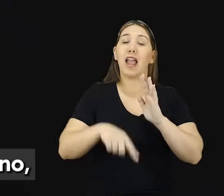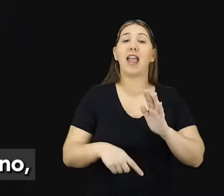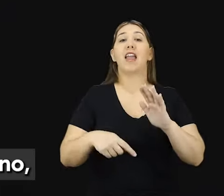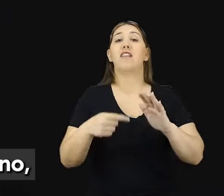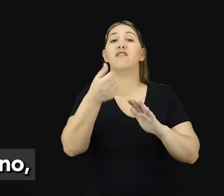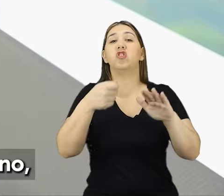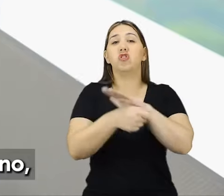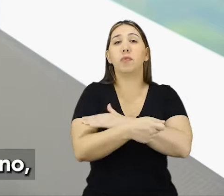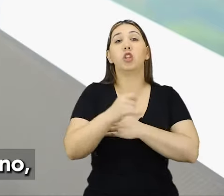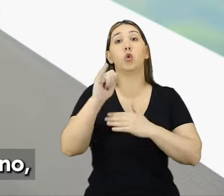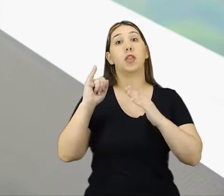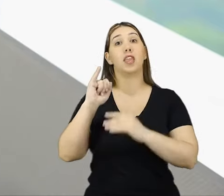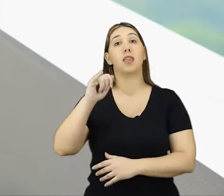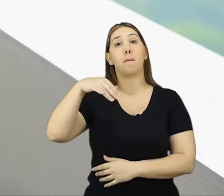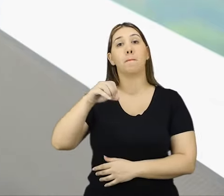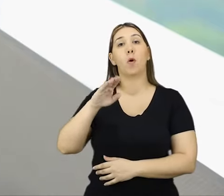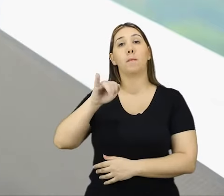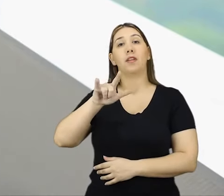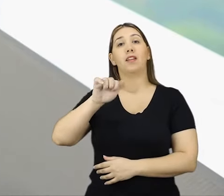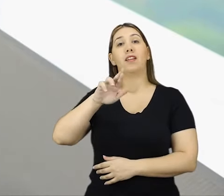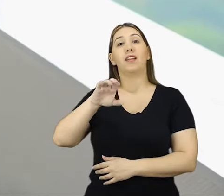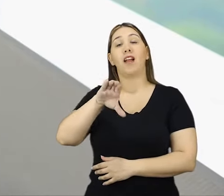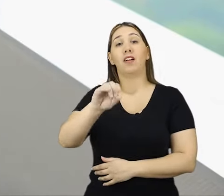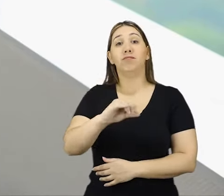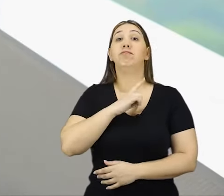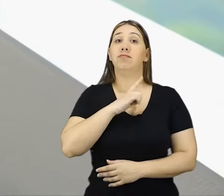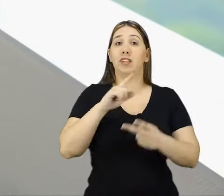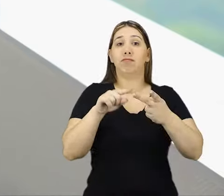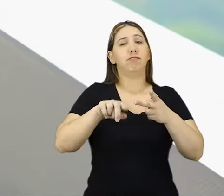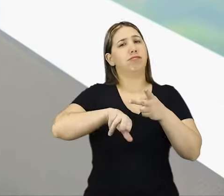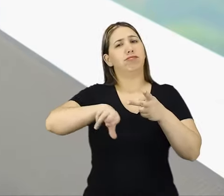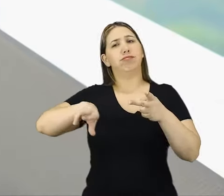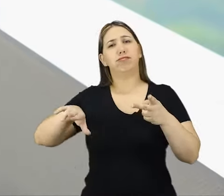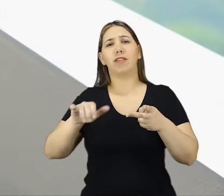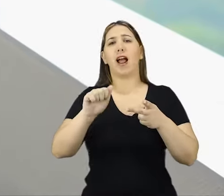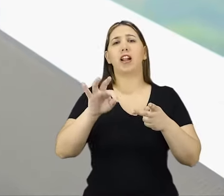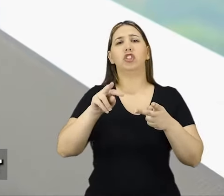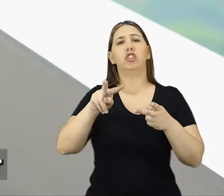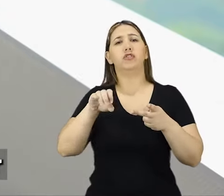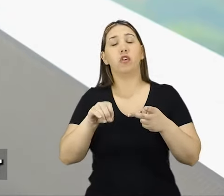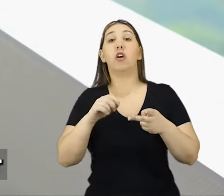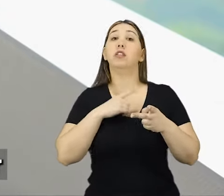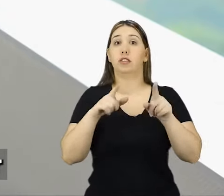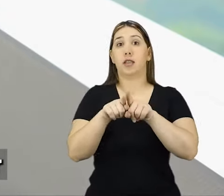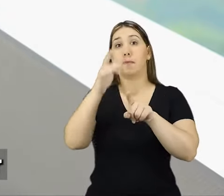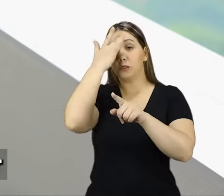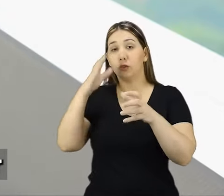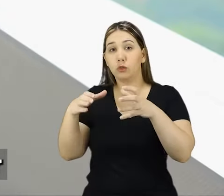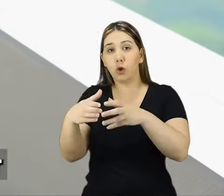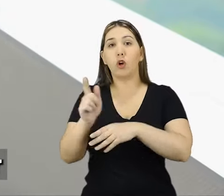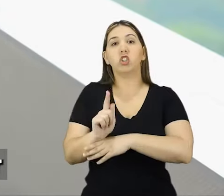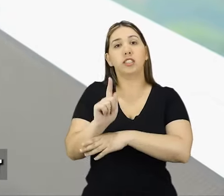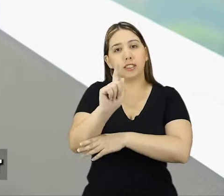volume financeiro podendo ser pequeno, investir numa variedade maior de ativos, além dele contar com o gestor e com uma equipe, né,